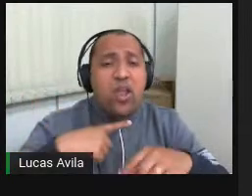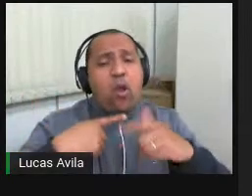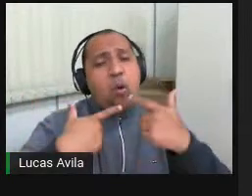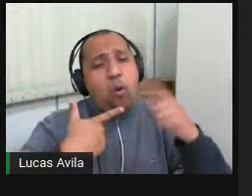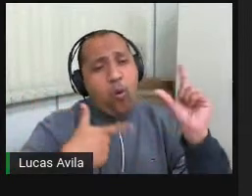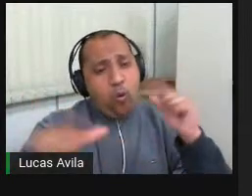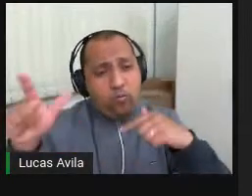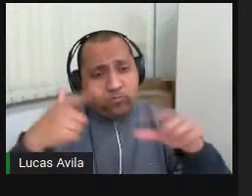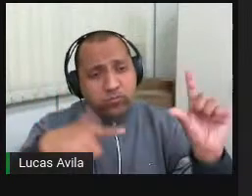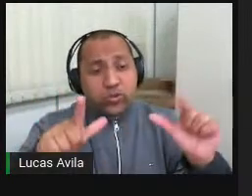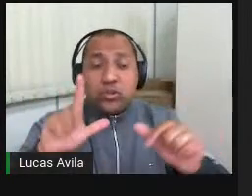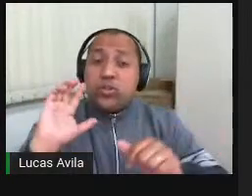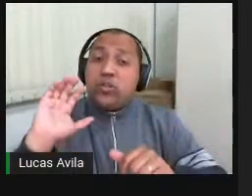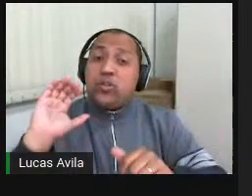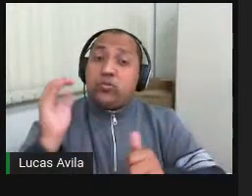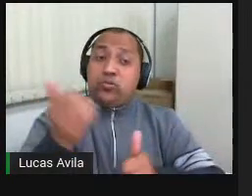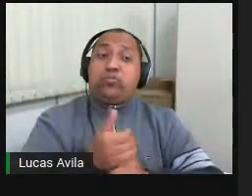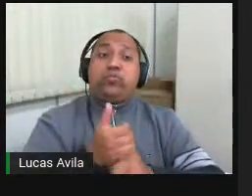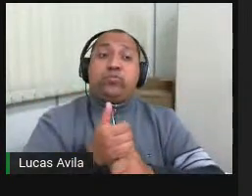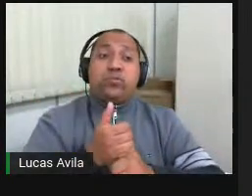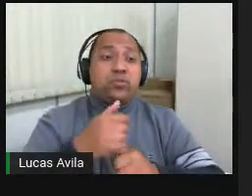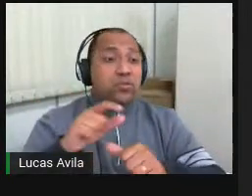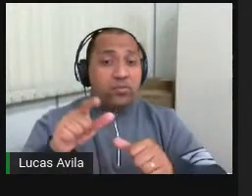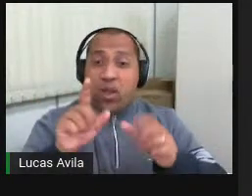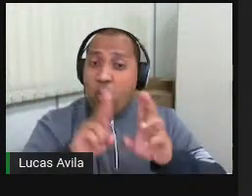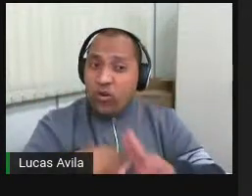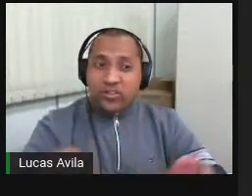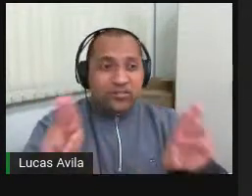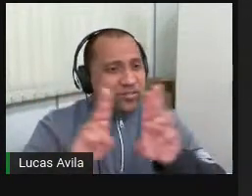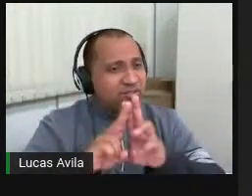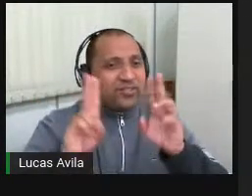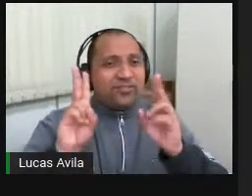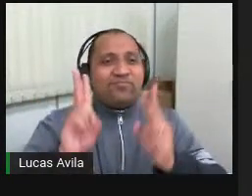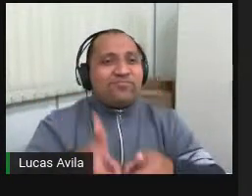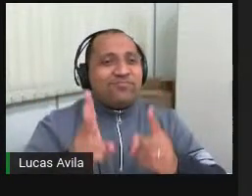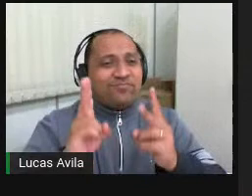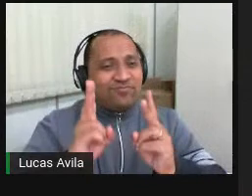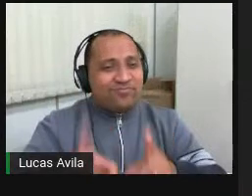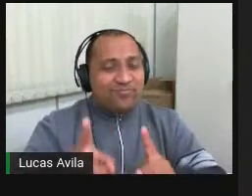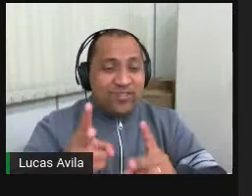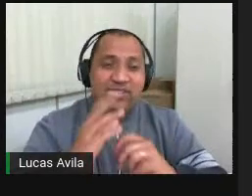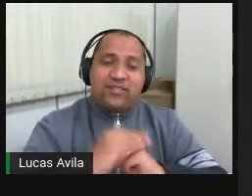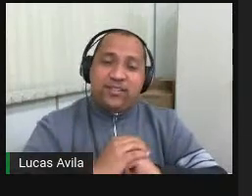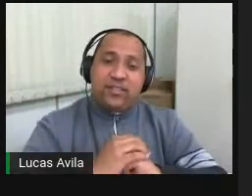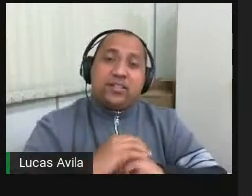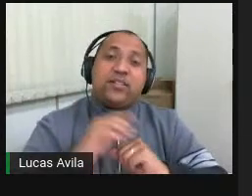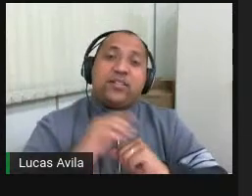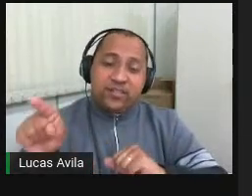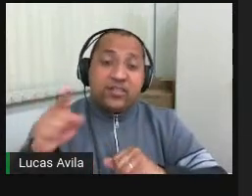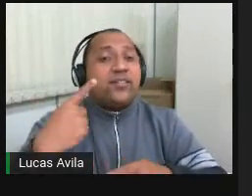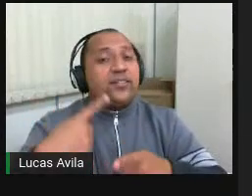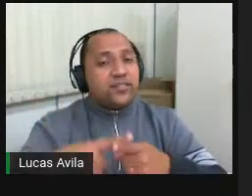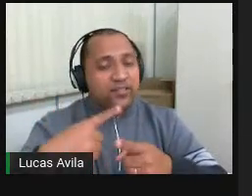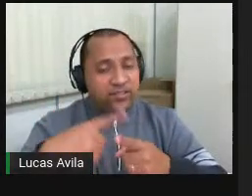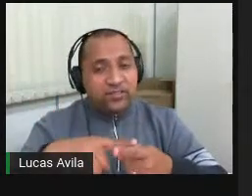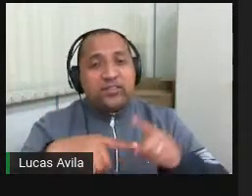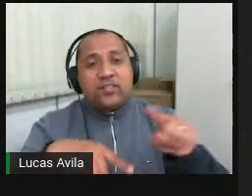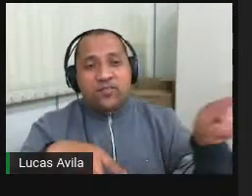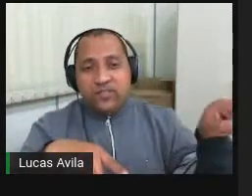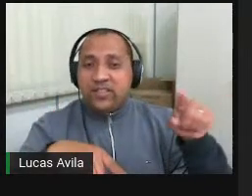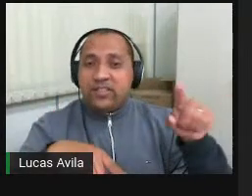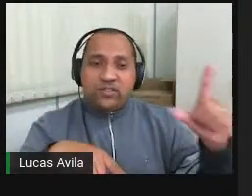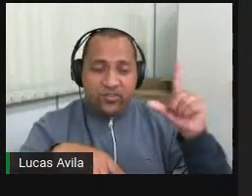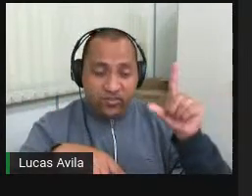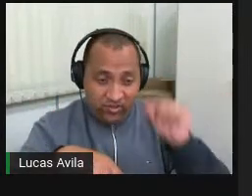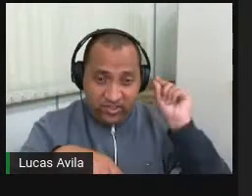nos representando, mas a universidade continuará existindo. E ela vai existir porque vocês nos escolheram.